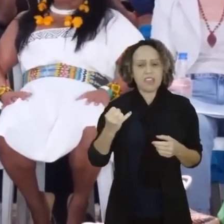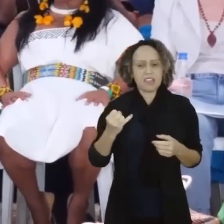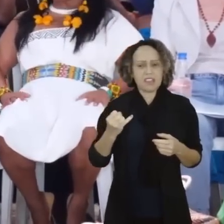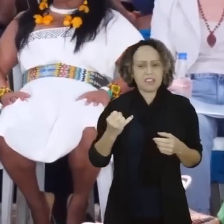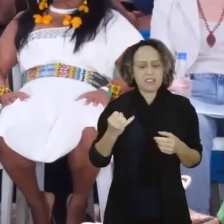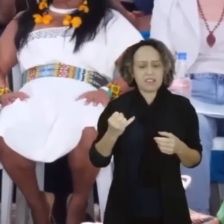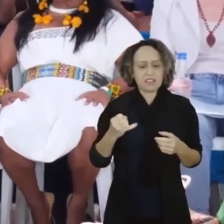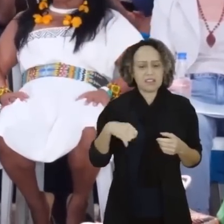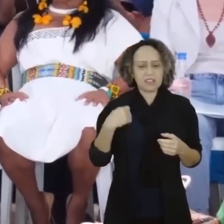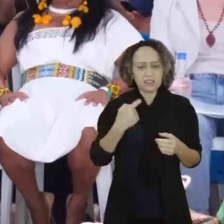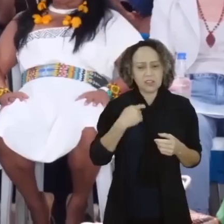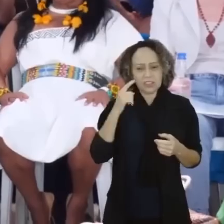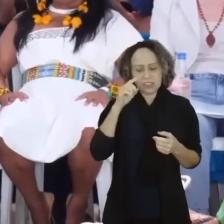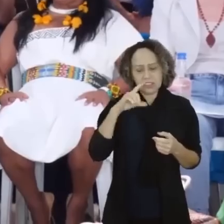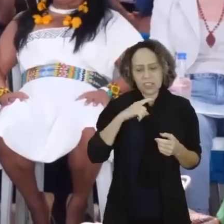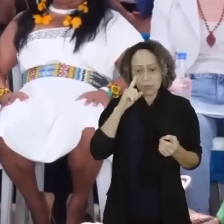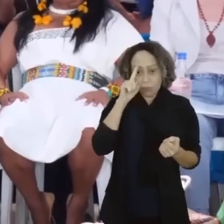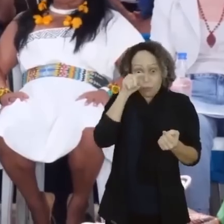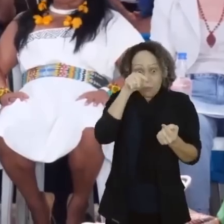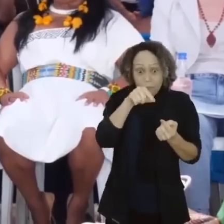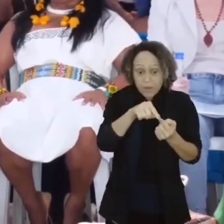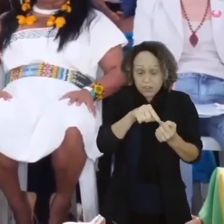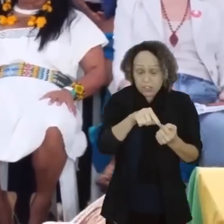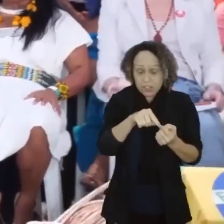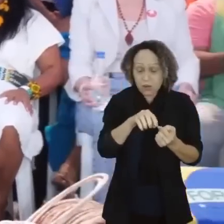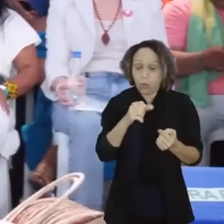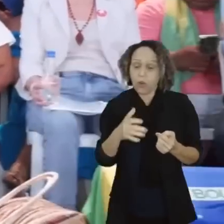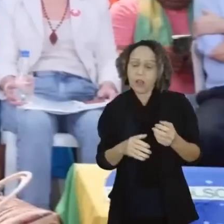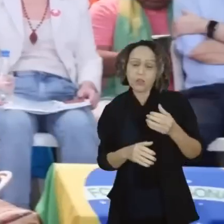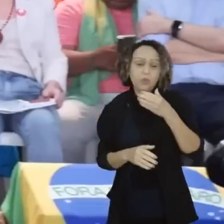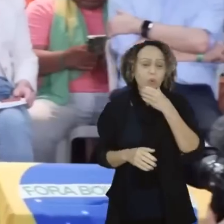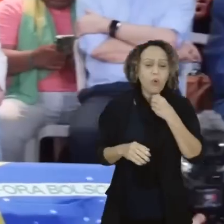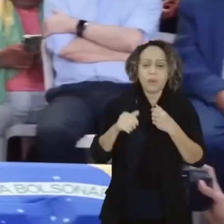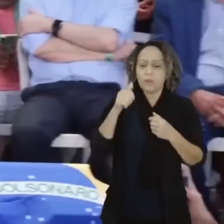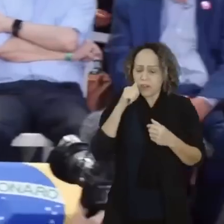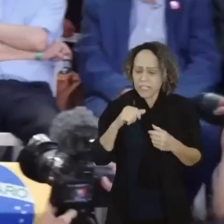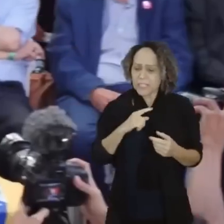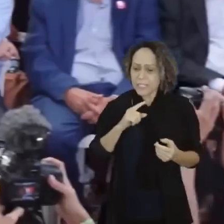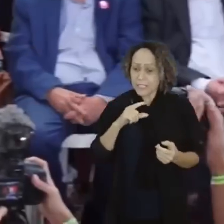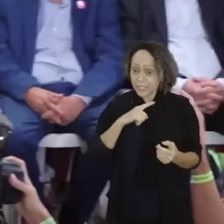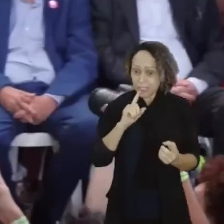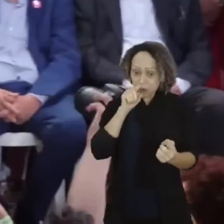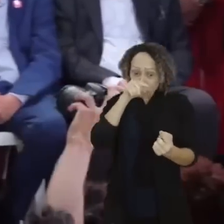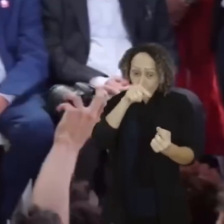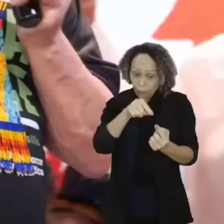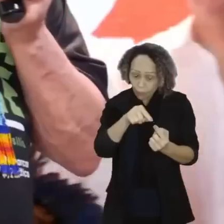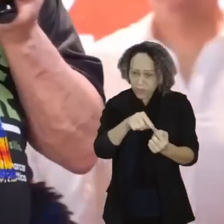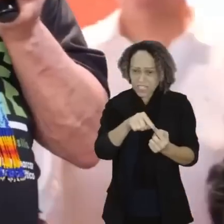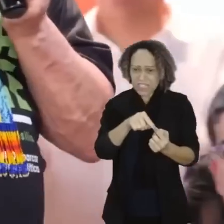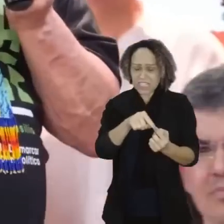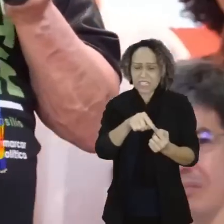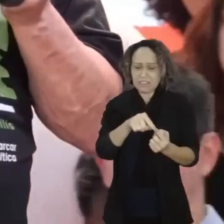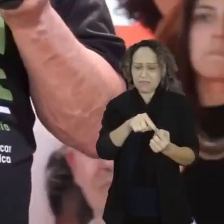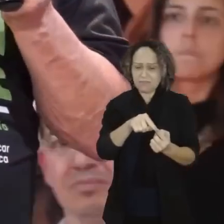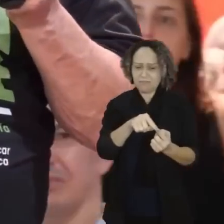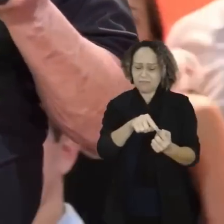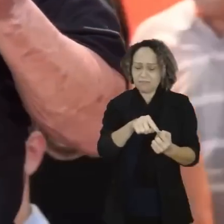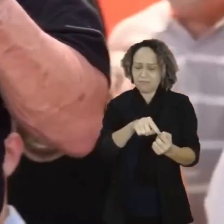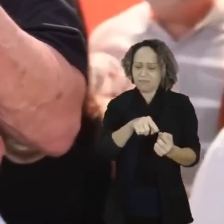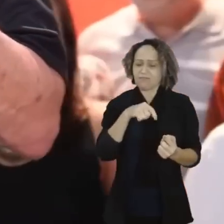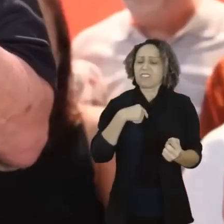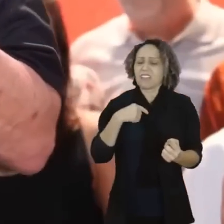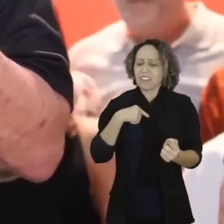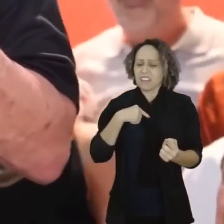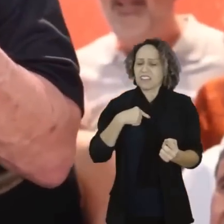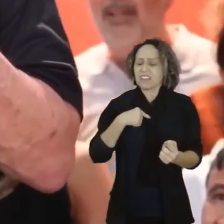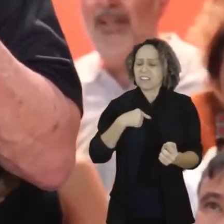o homem ou a mulher tem uma causa, e por essa causa ele briga, ele será invencível. E